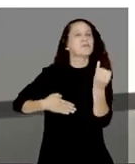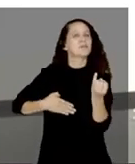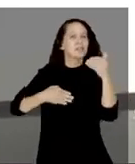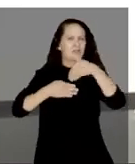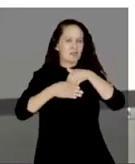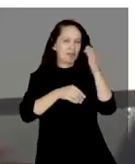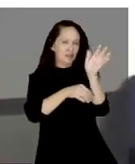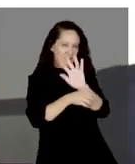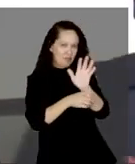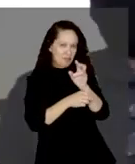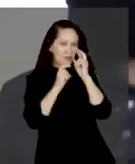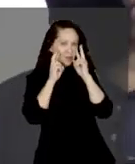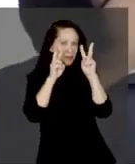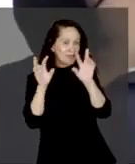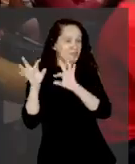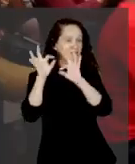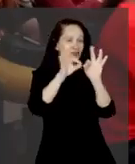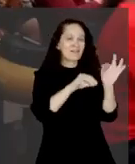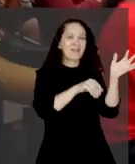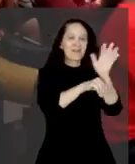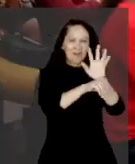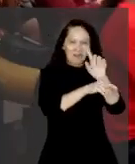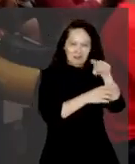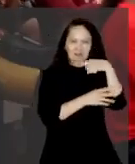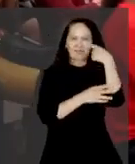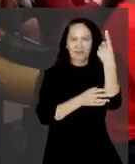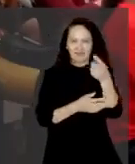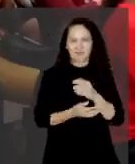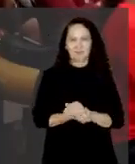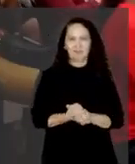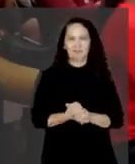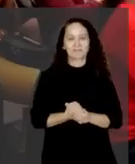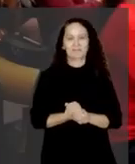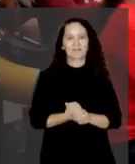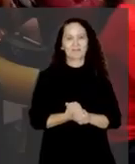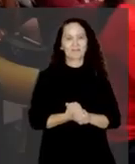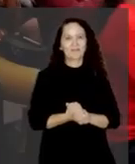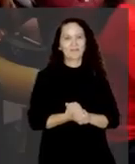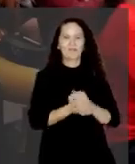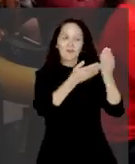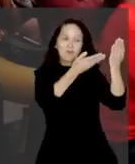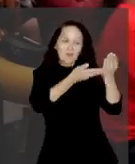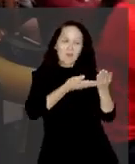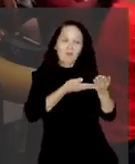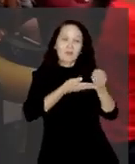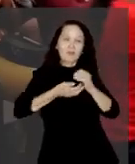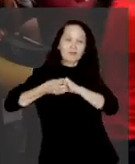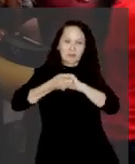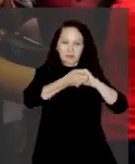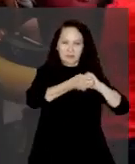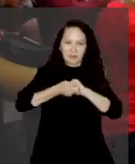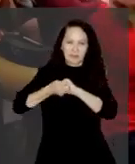Carlos Vasconcelos. Seja bem-vindo, companheiro, aos Metalúrgicos aqui do ABC.